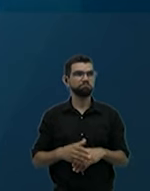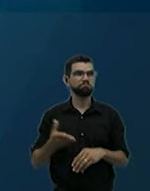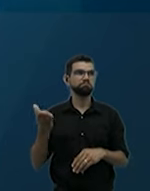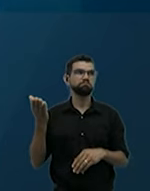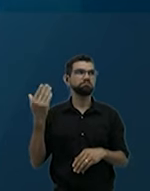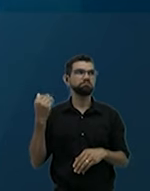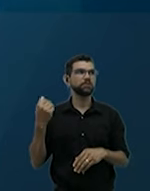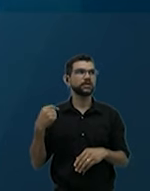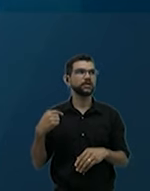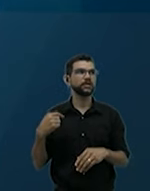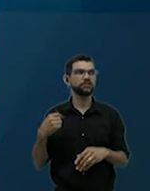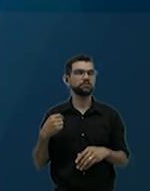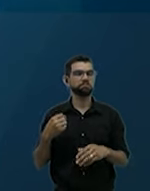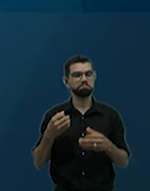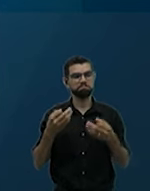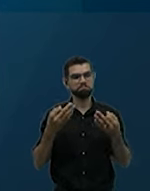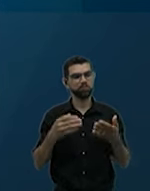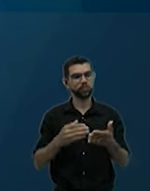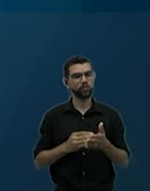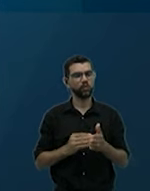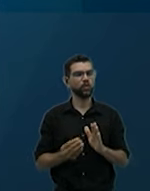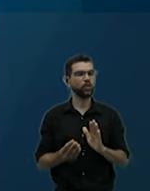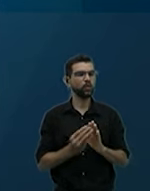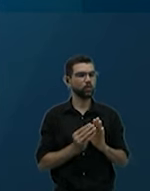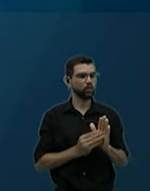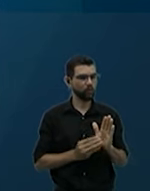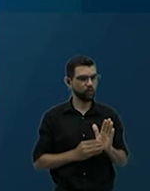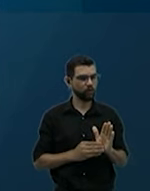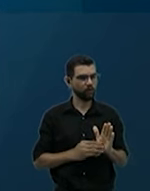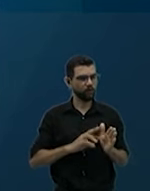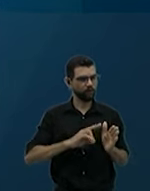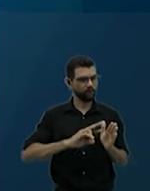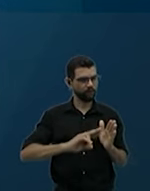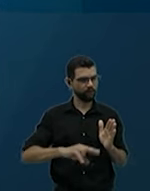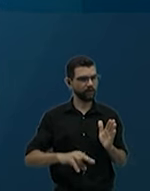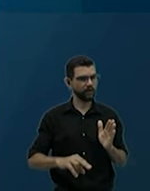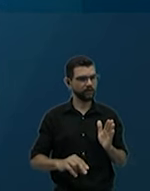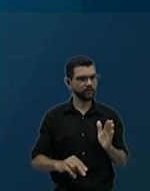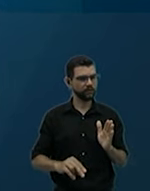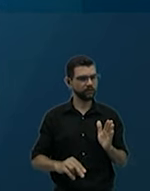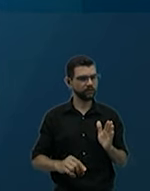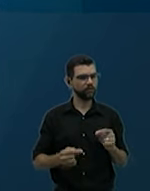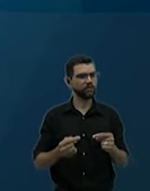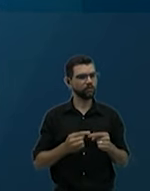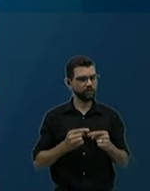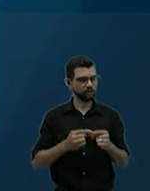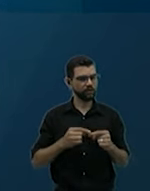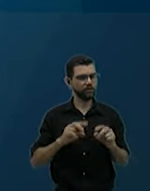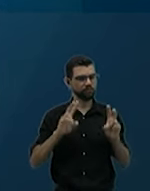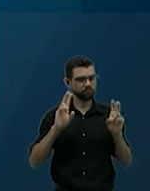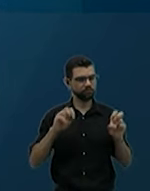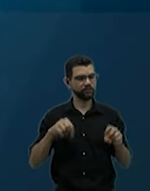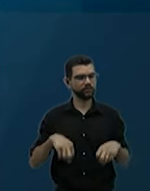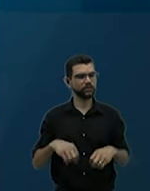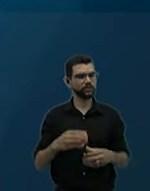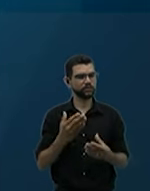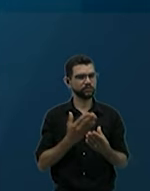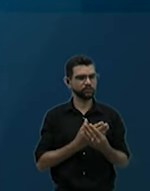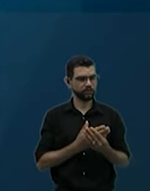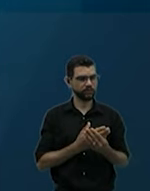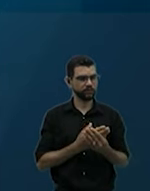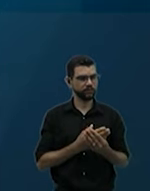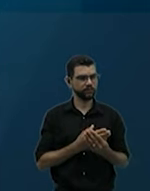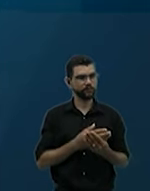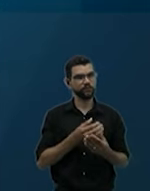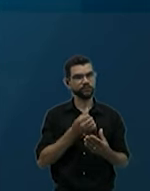Por exemplo, a ministra Regina, que está aqui do meu lado, tem precedente dela aqui, dizendo isso,